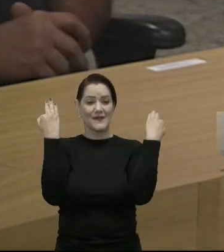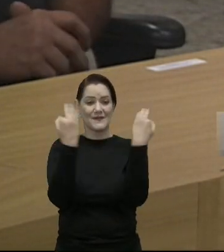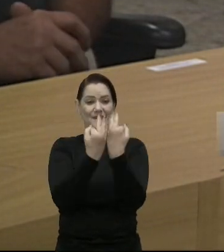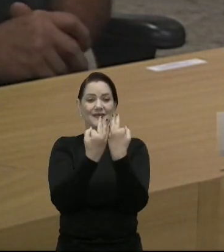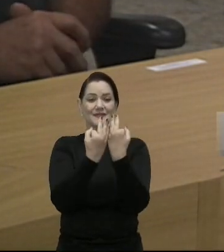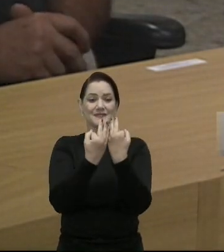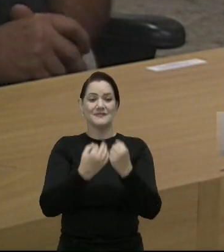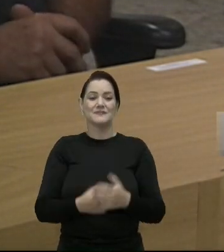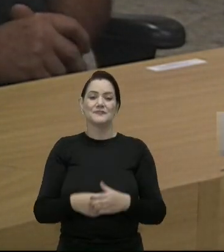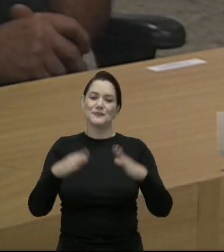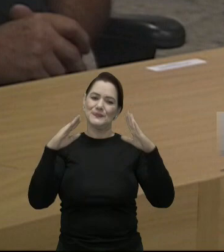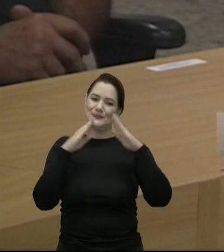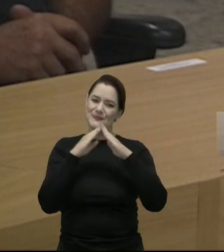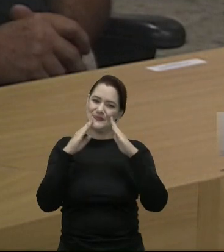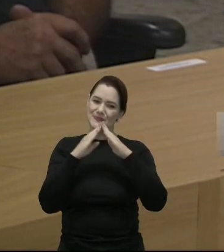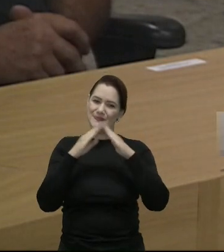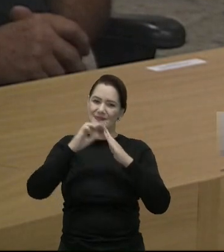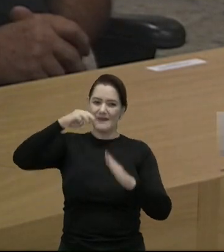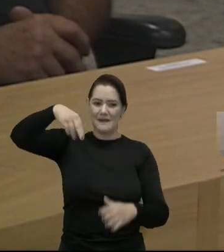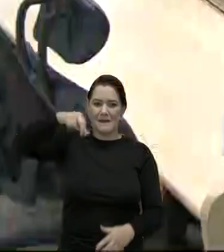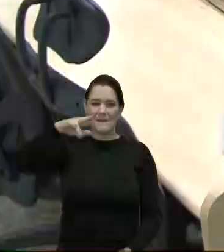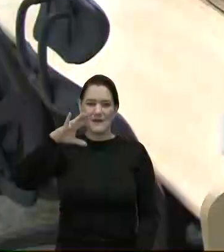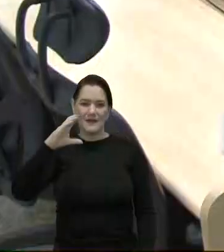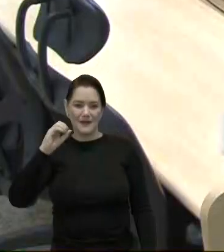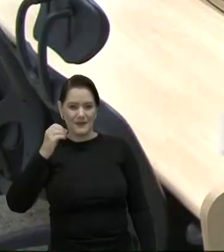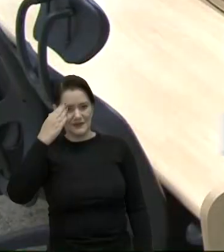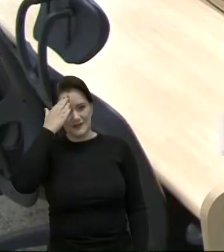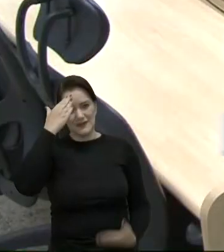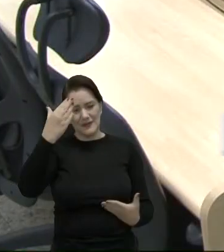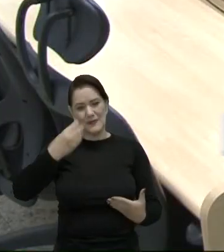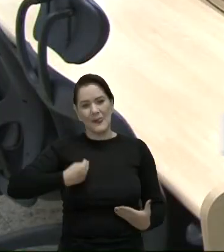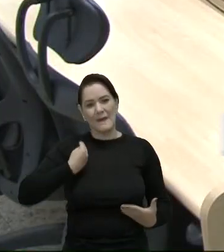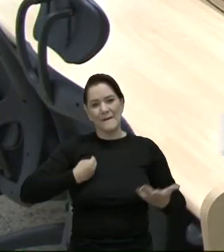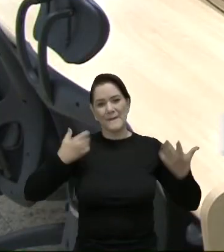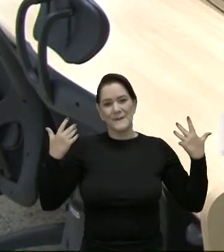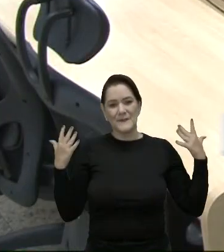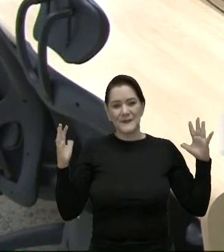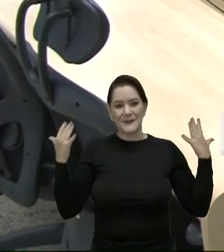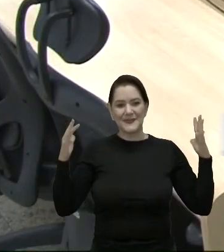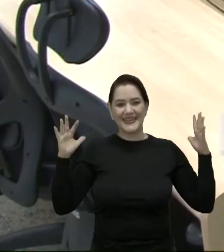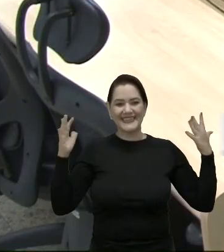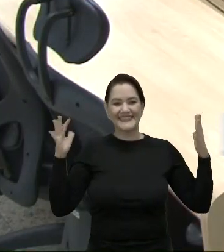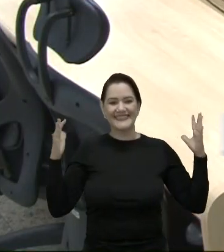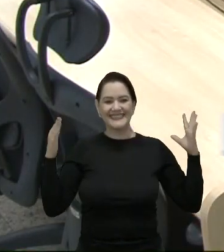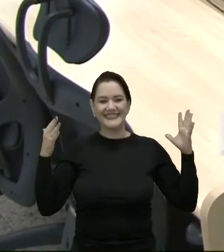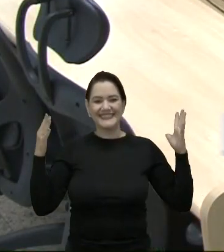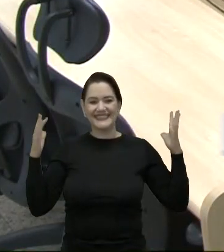o seu lar. Marcos, obrigado pela presença. Nossa salva de palmas.